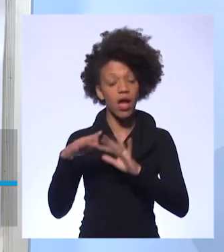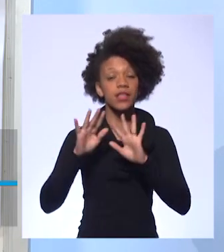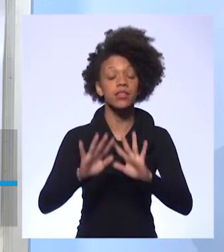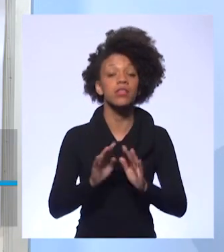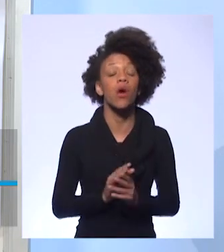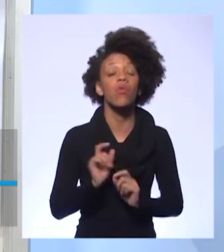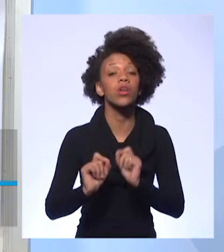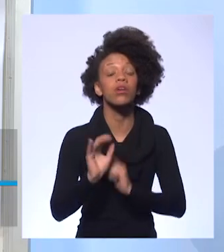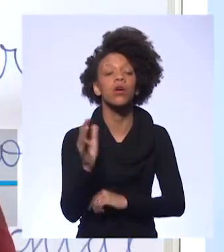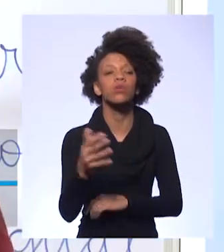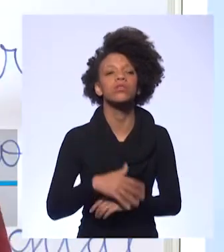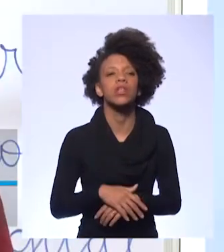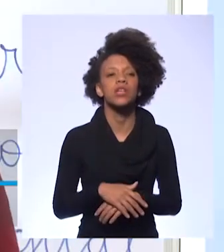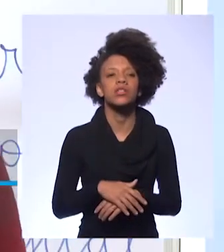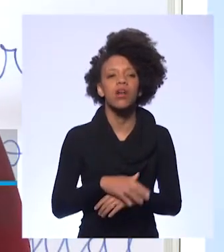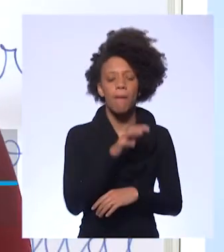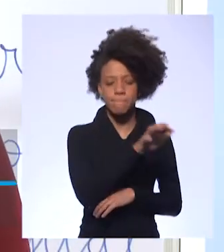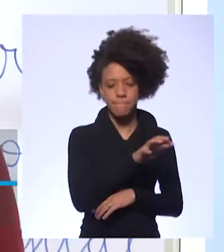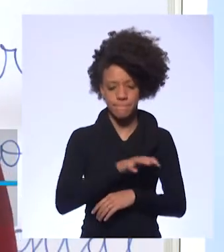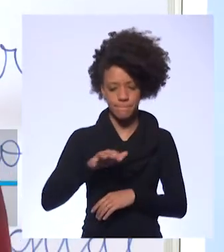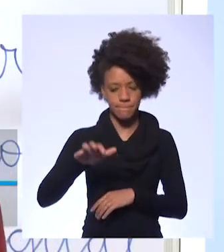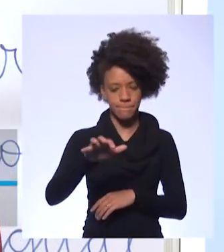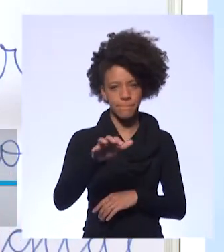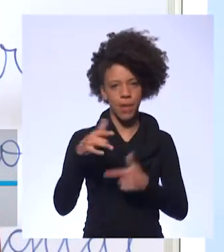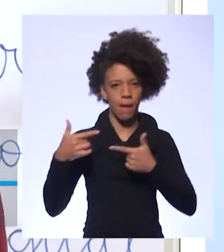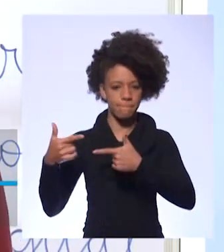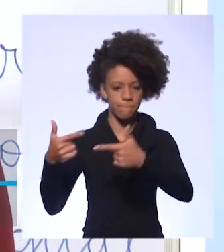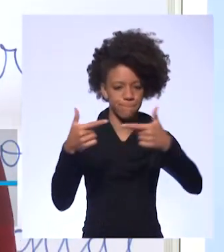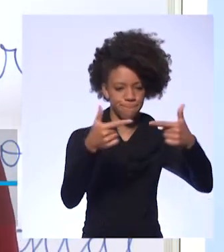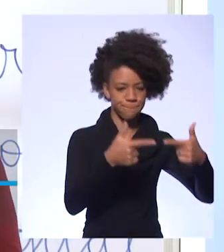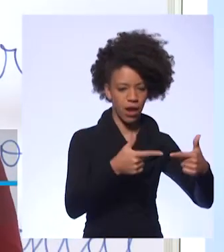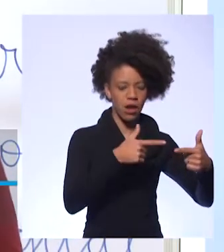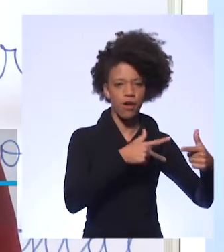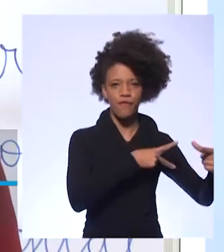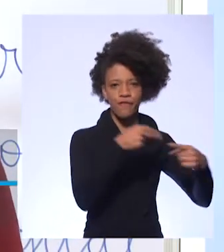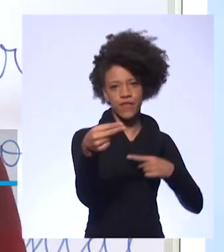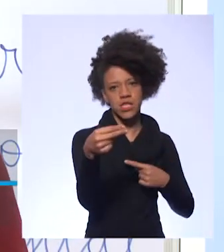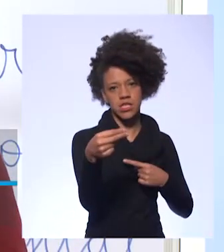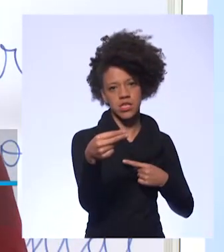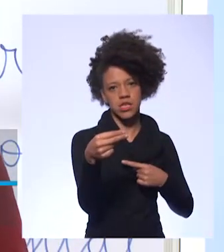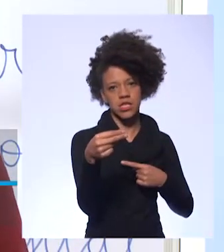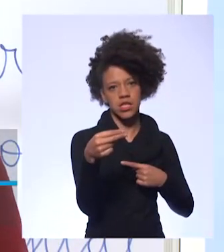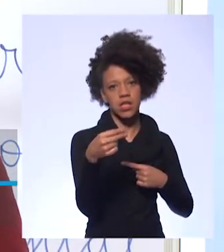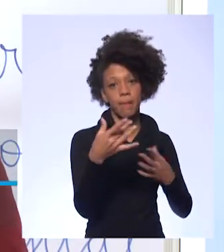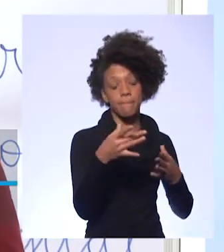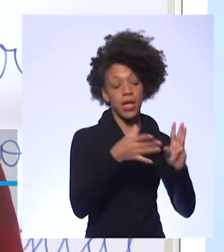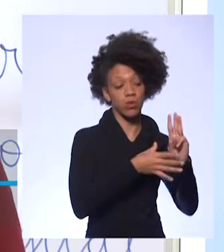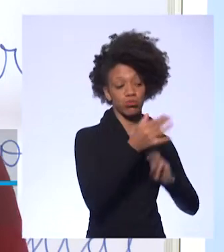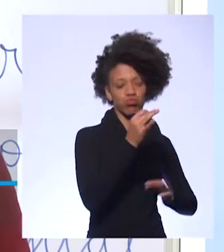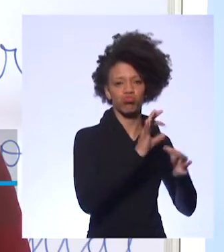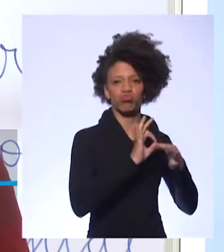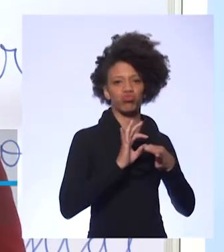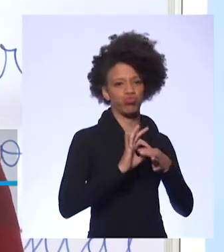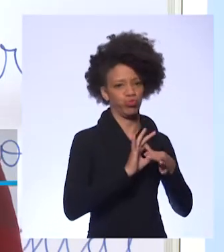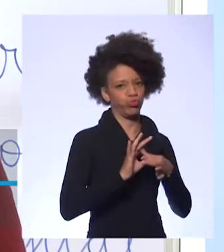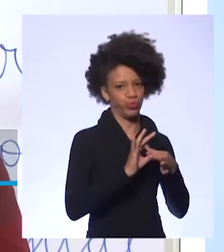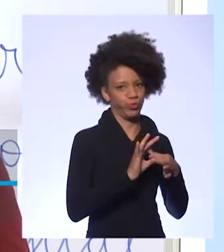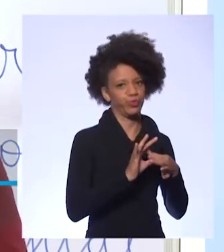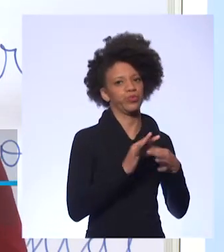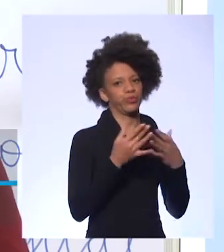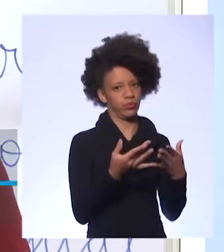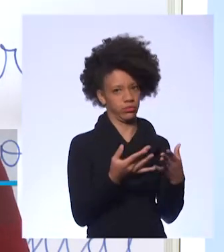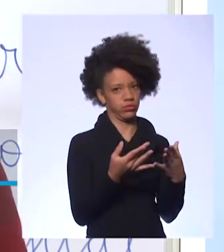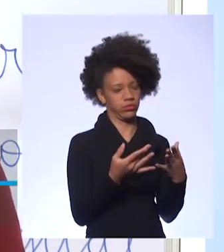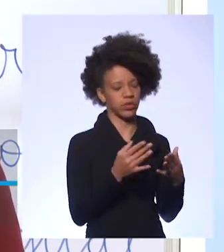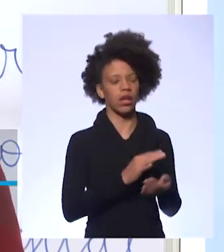então toda neste período onde várias das batalhas são vencidas pelos Aliados que a Tríplice Aliança